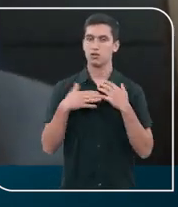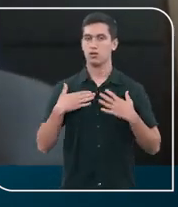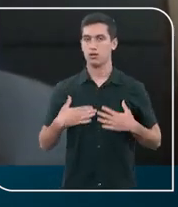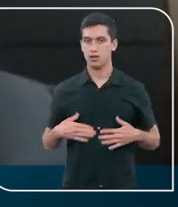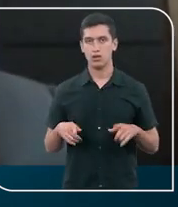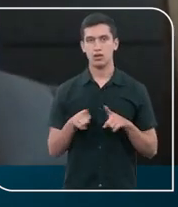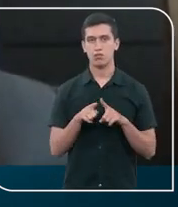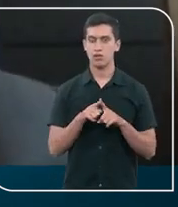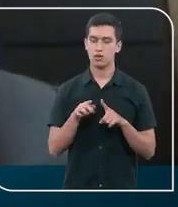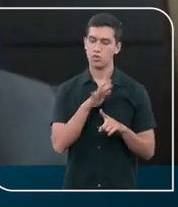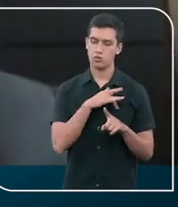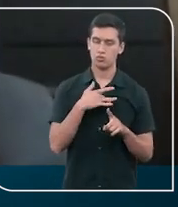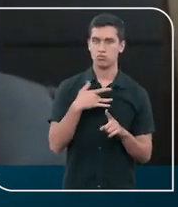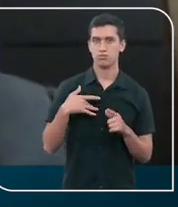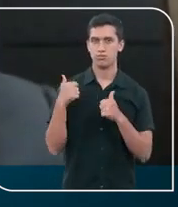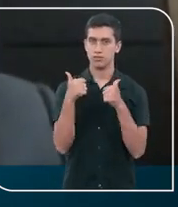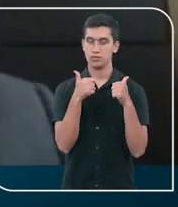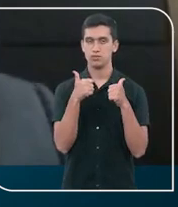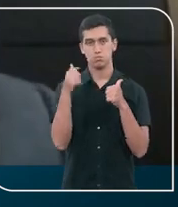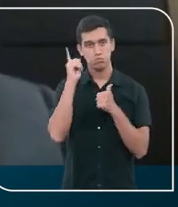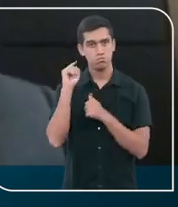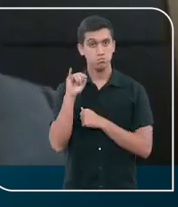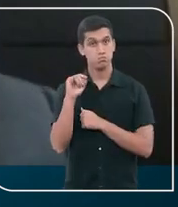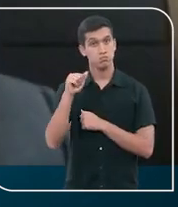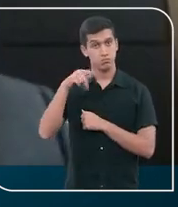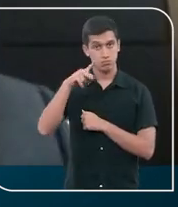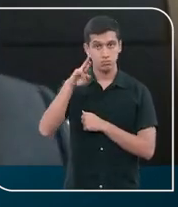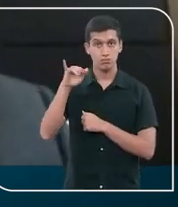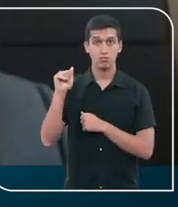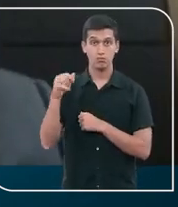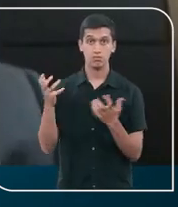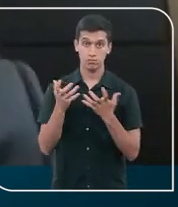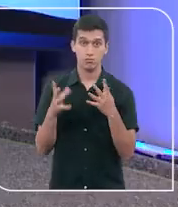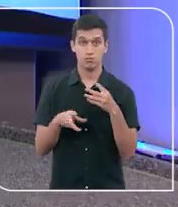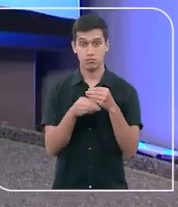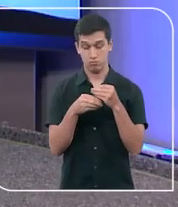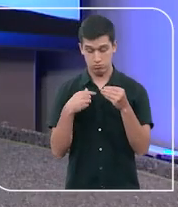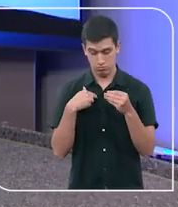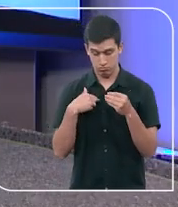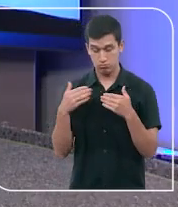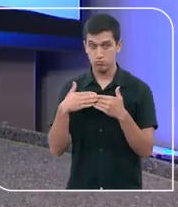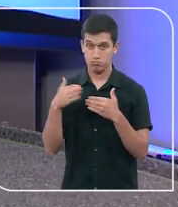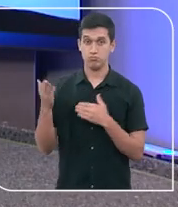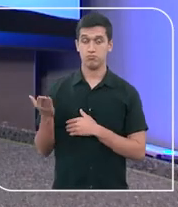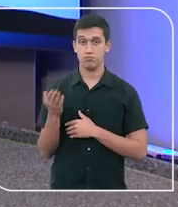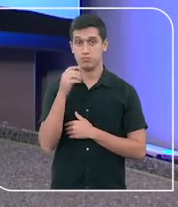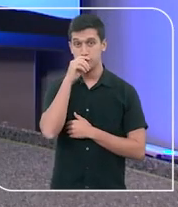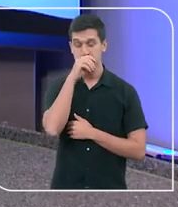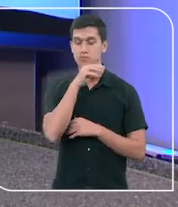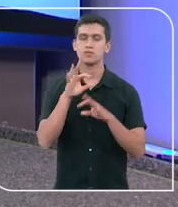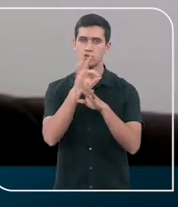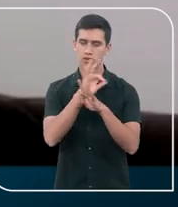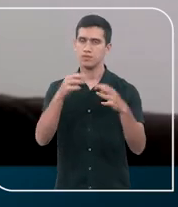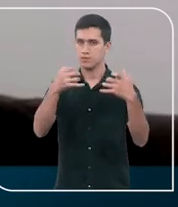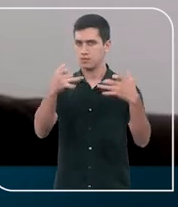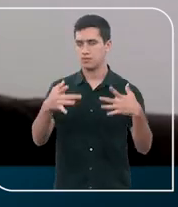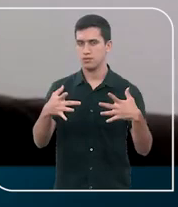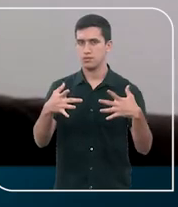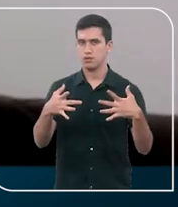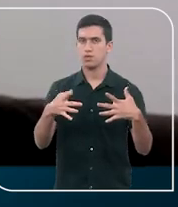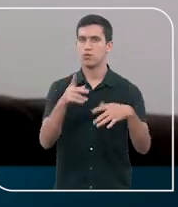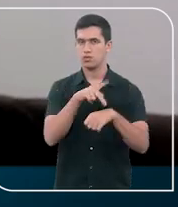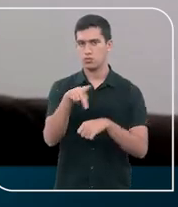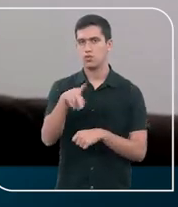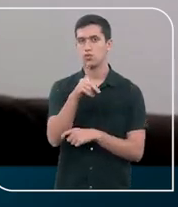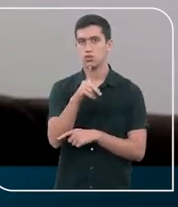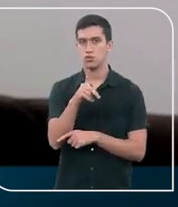Não sei se a Andréa quer complementar alguma coisa a respeito, mas passo a palavra para ela. Excelentes colocações, professor Dr. Francisco